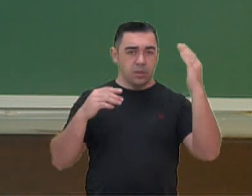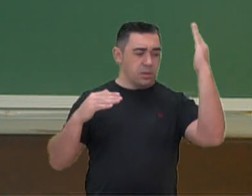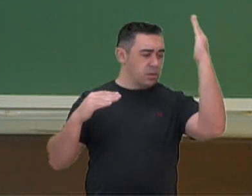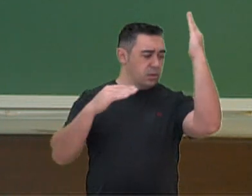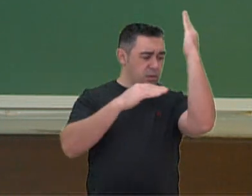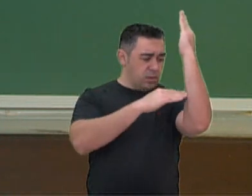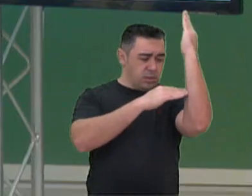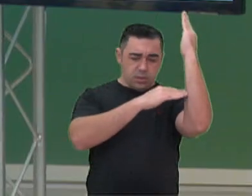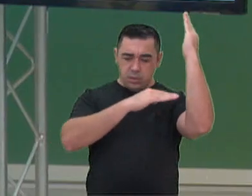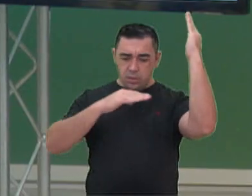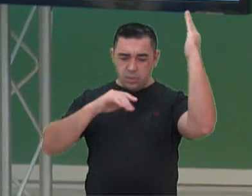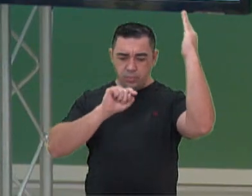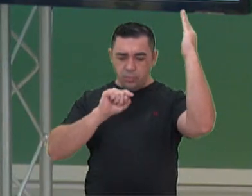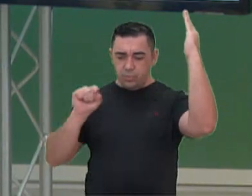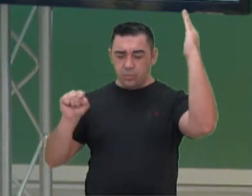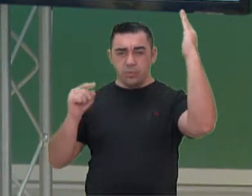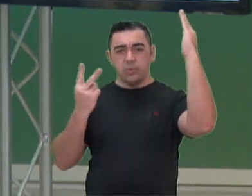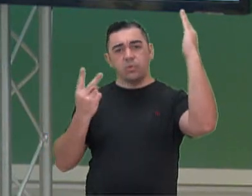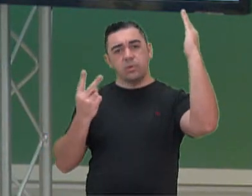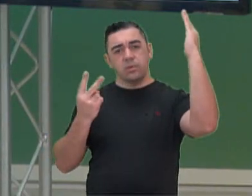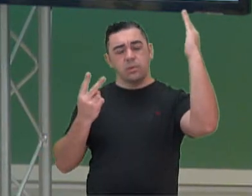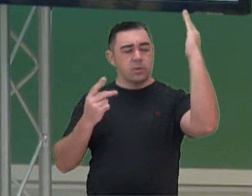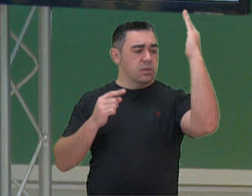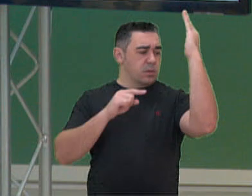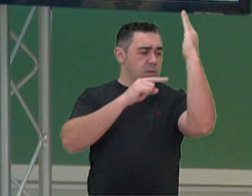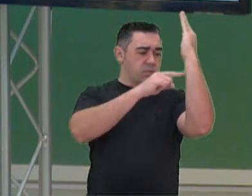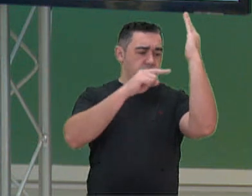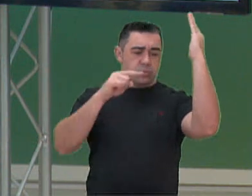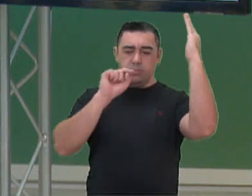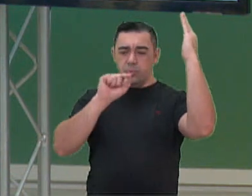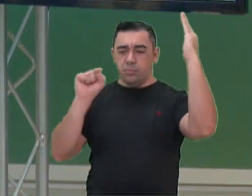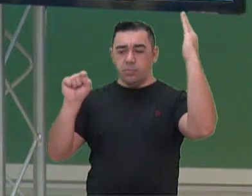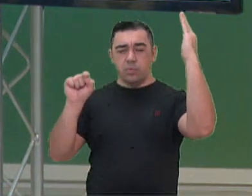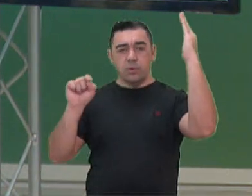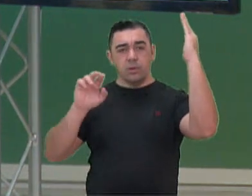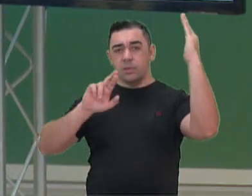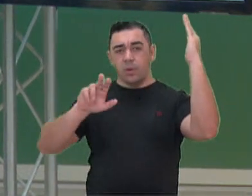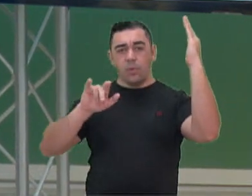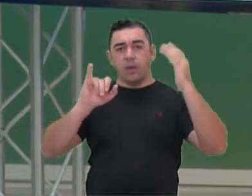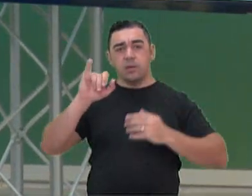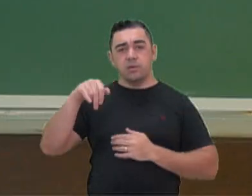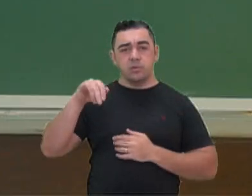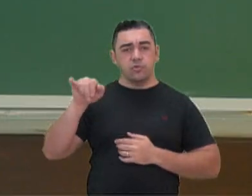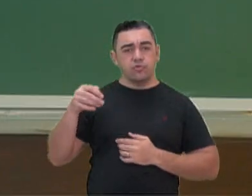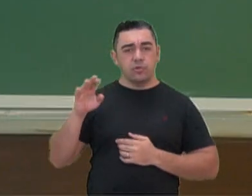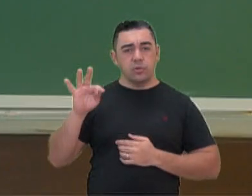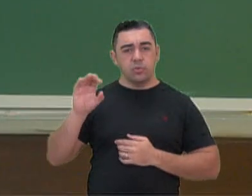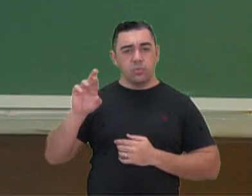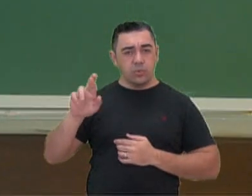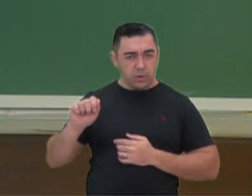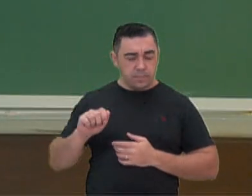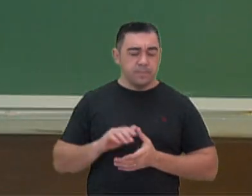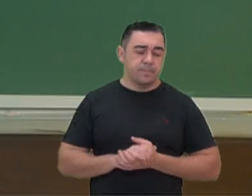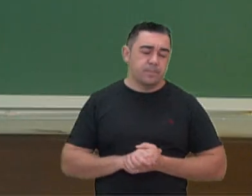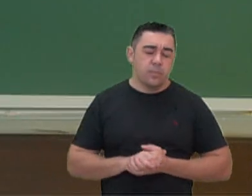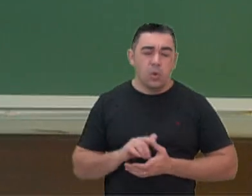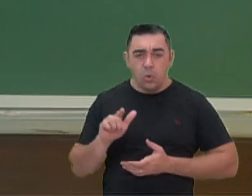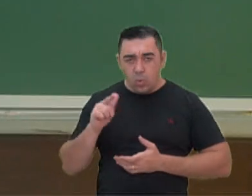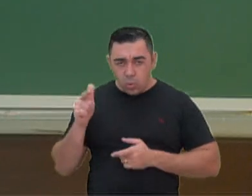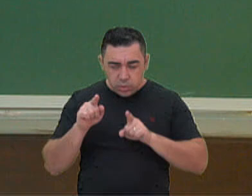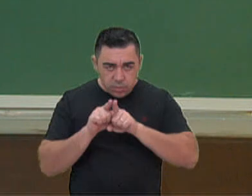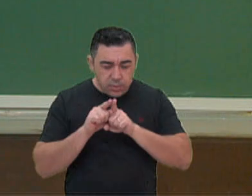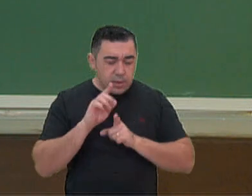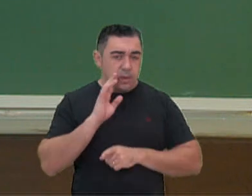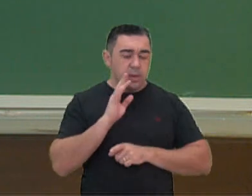y. Já deixa de ser injetora por causa disso. Outro detalhe legal que você pode usar para verificar se ela é